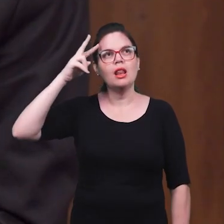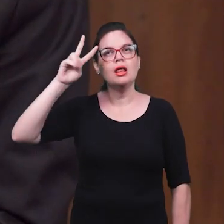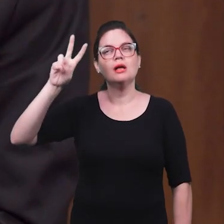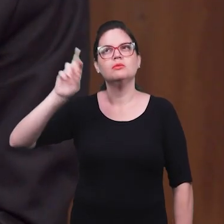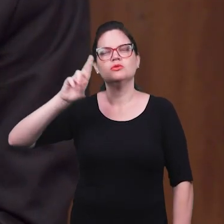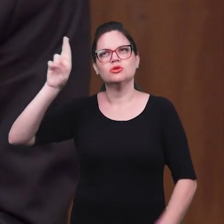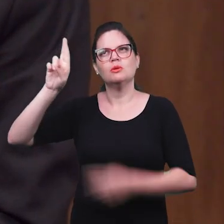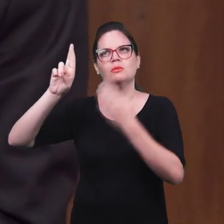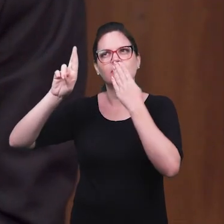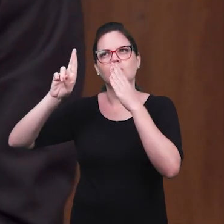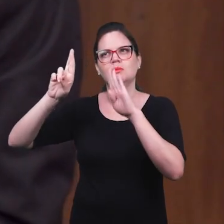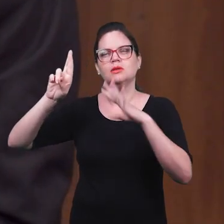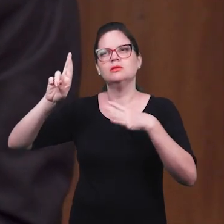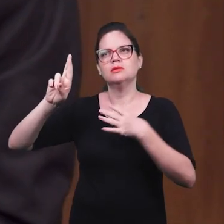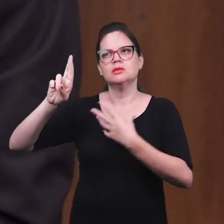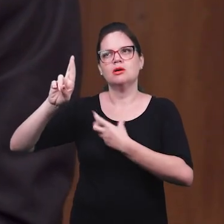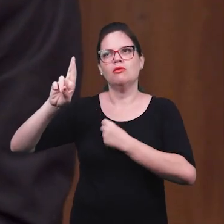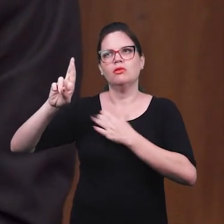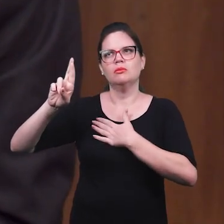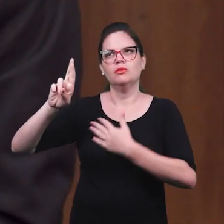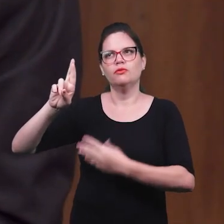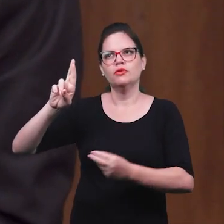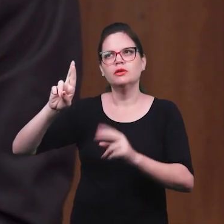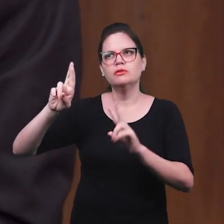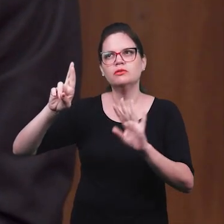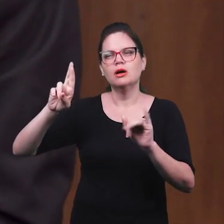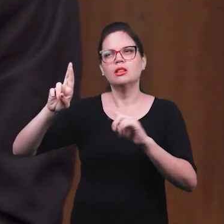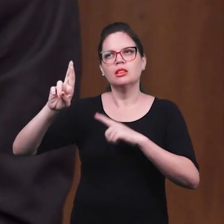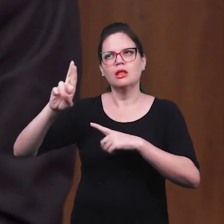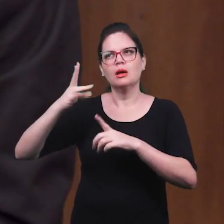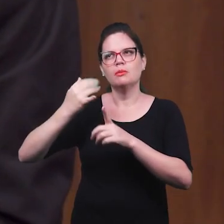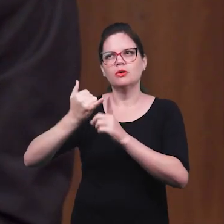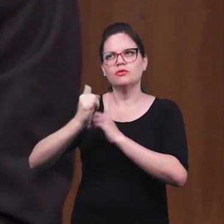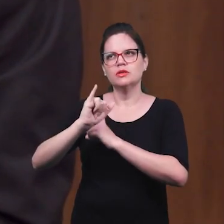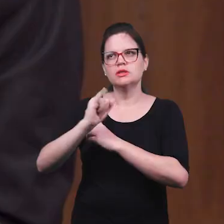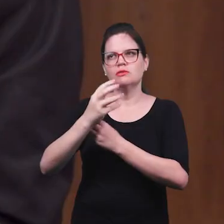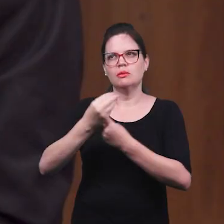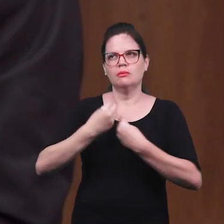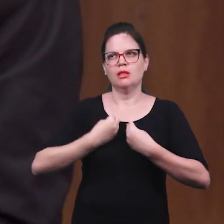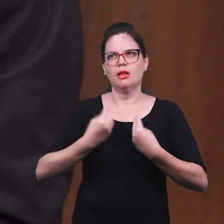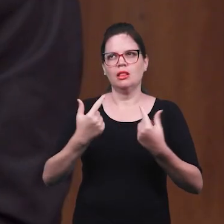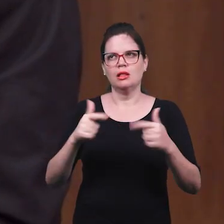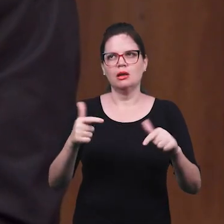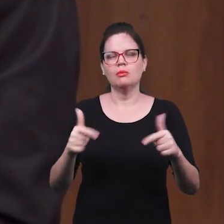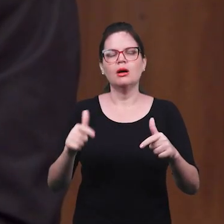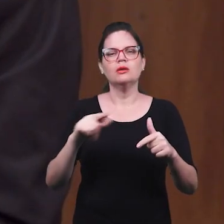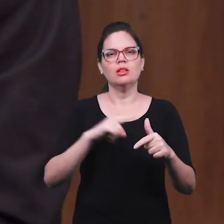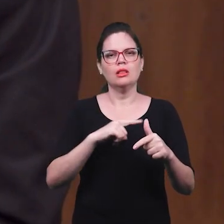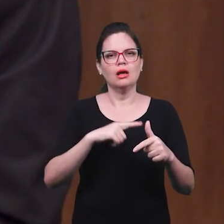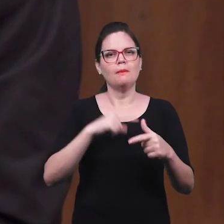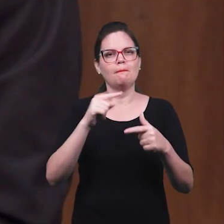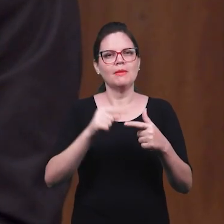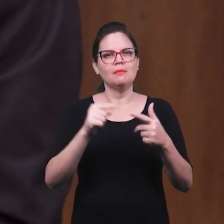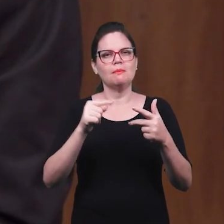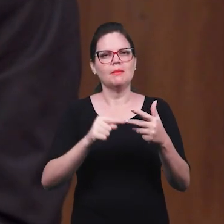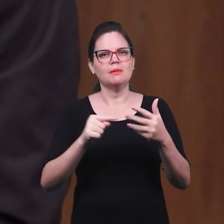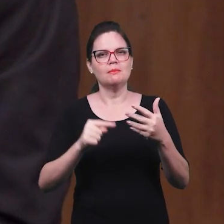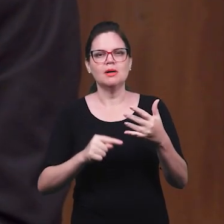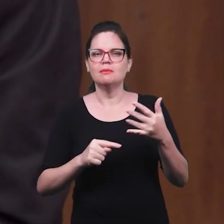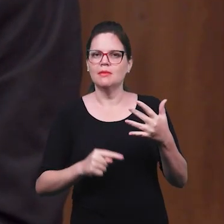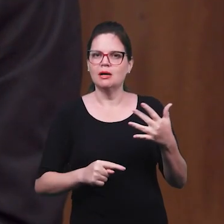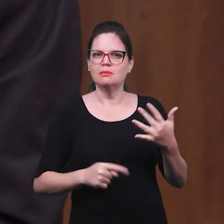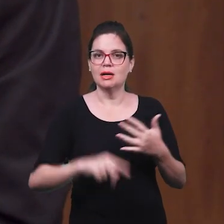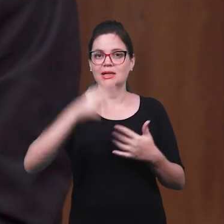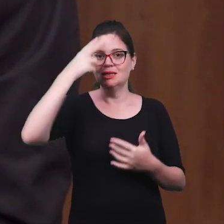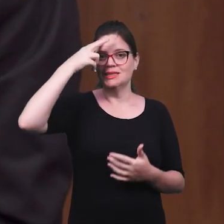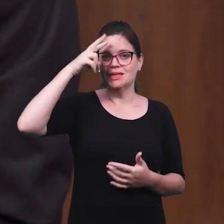filhos. Não, houve uma profecia de que ele vai abrir a porta. Cada vez que você lembra da promessa, é como